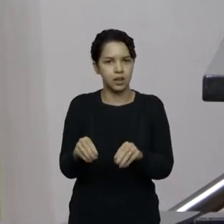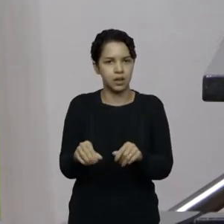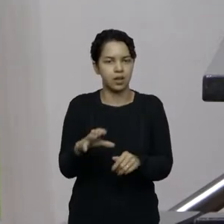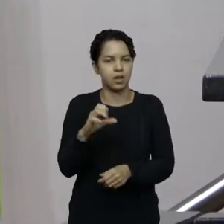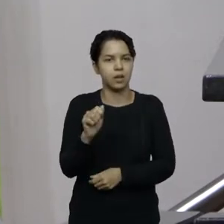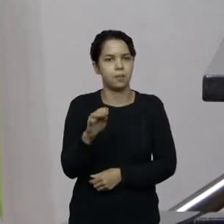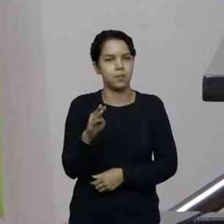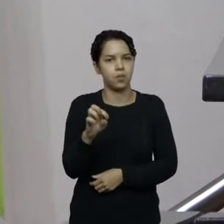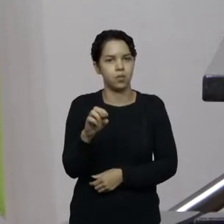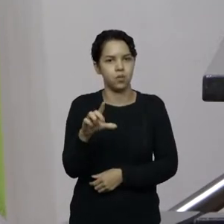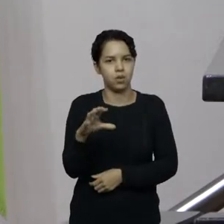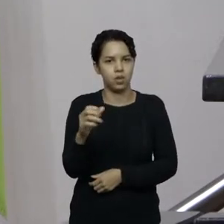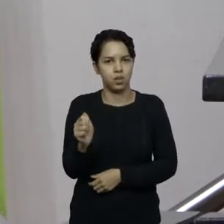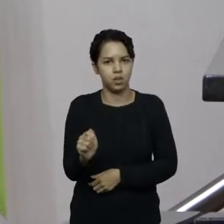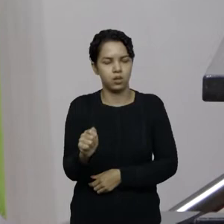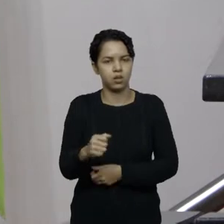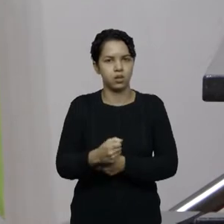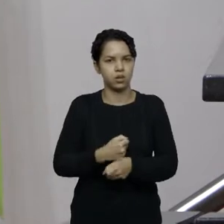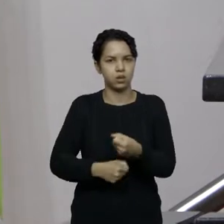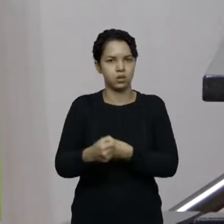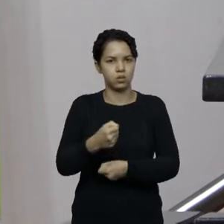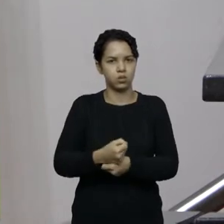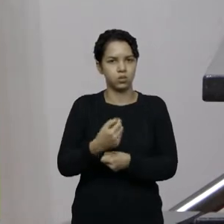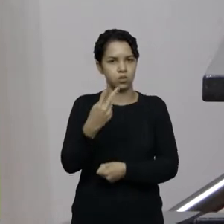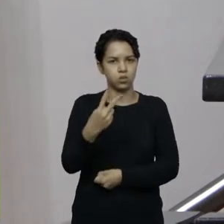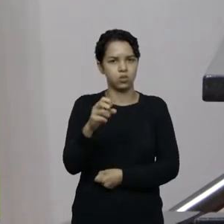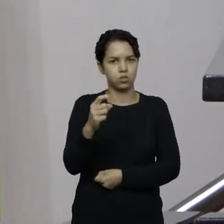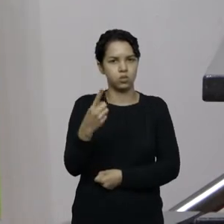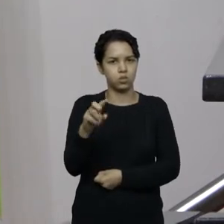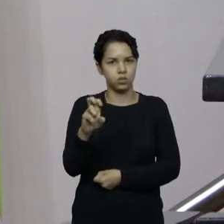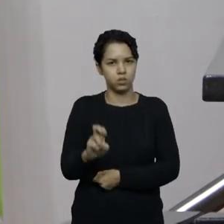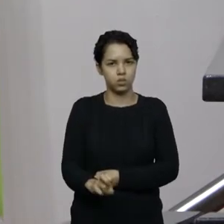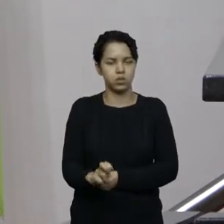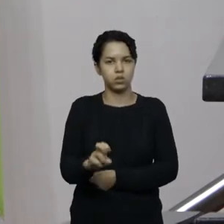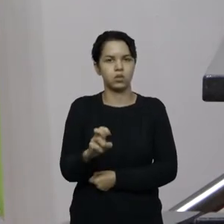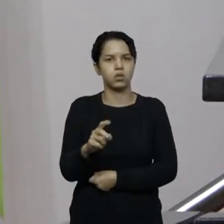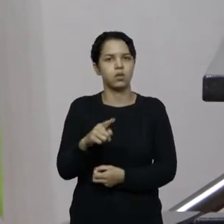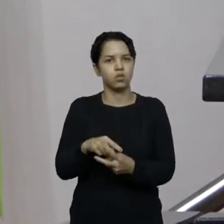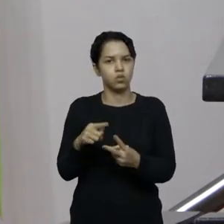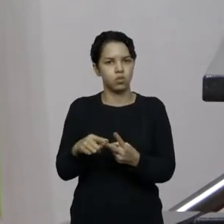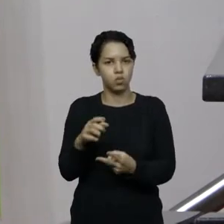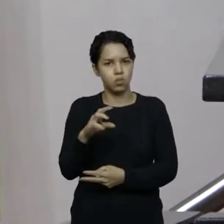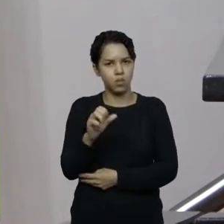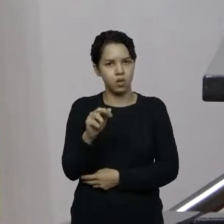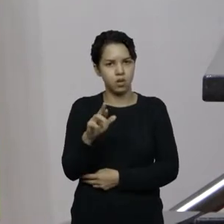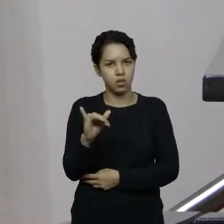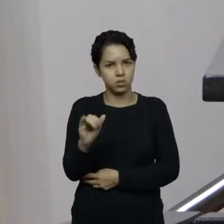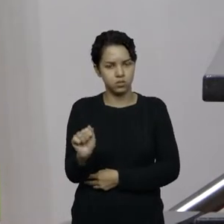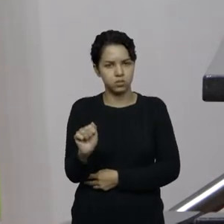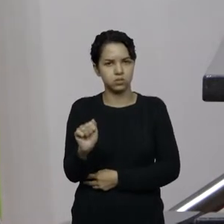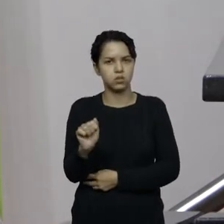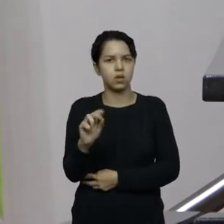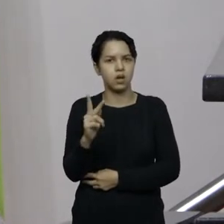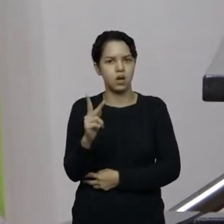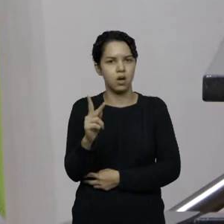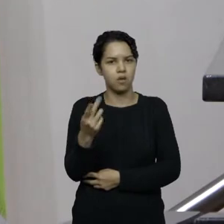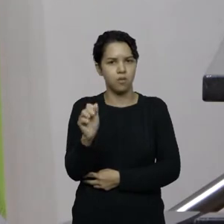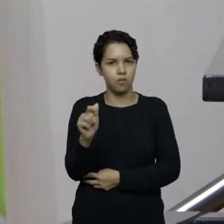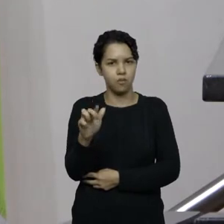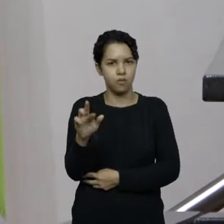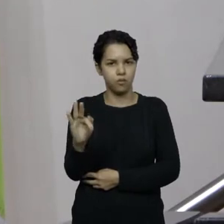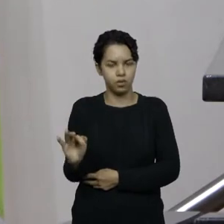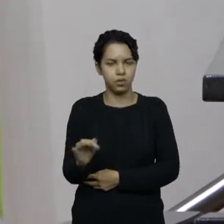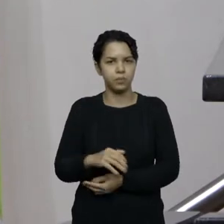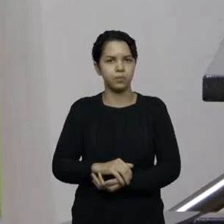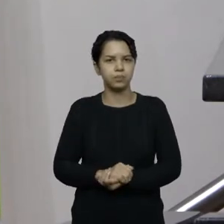2015 de Márcia Paraíso e Ralf tanque a rir lembrar de